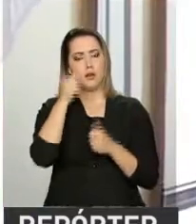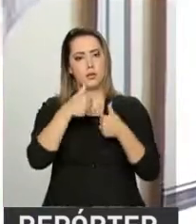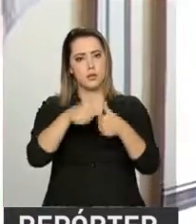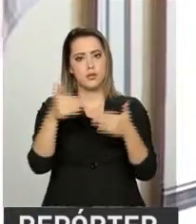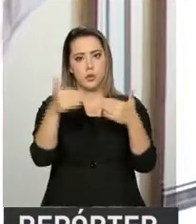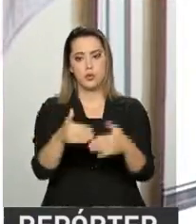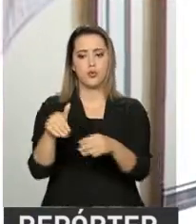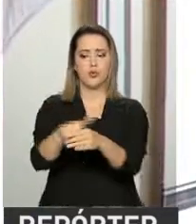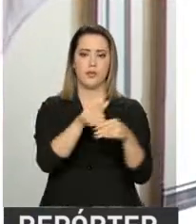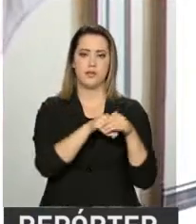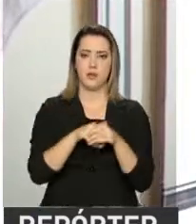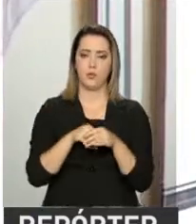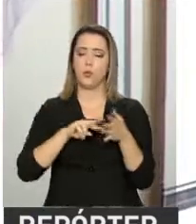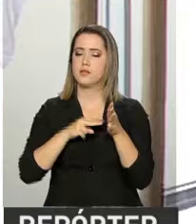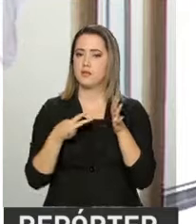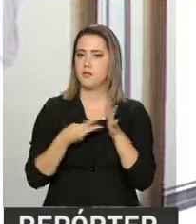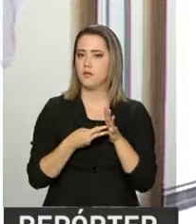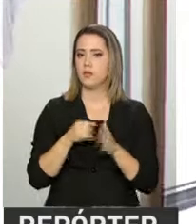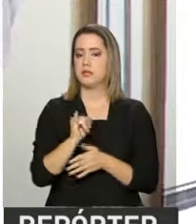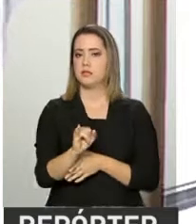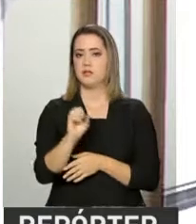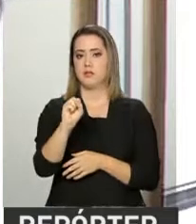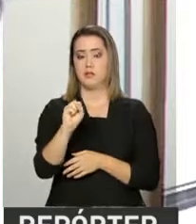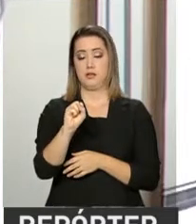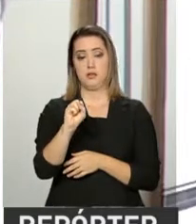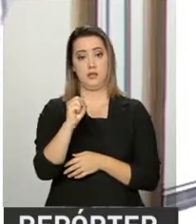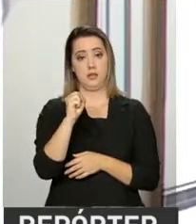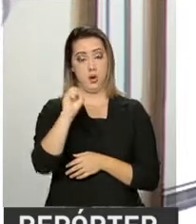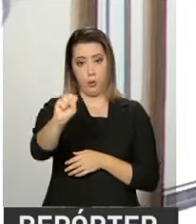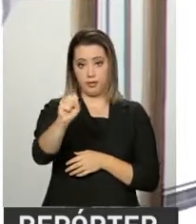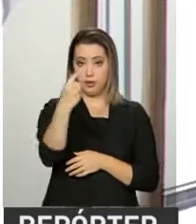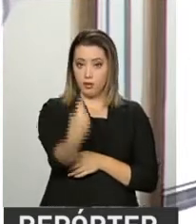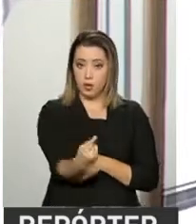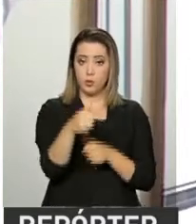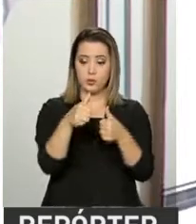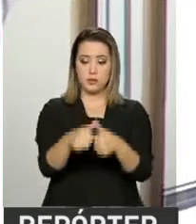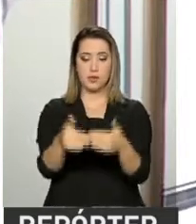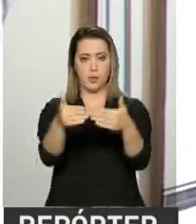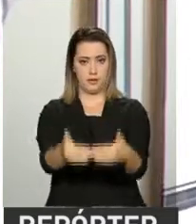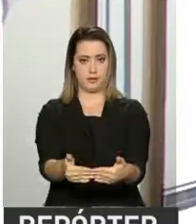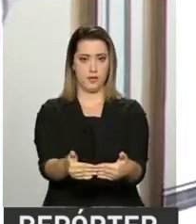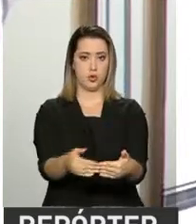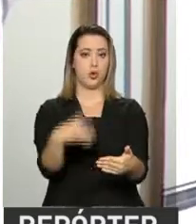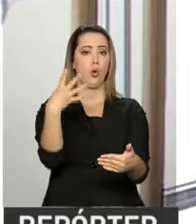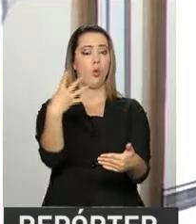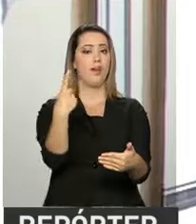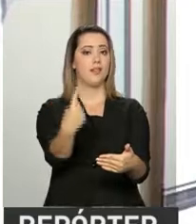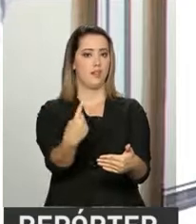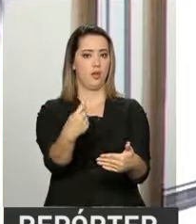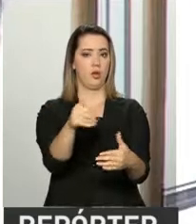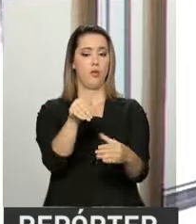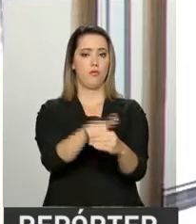da votação. Ou seja, se 81 senadores estiverem presentes no plenário, 41 votando